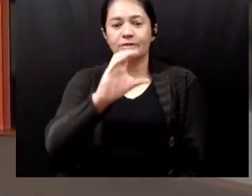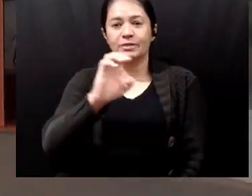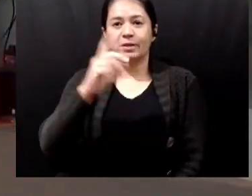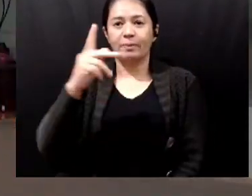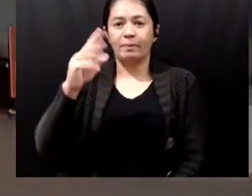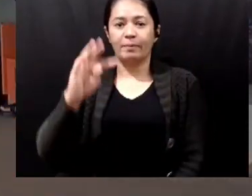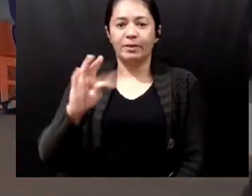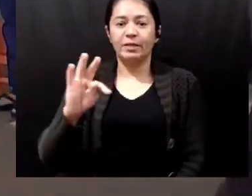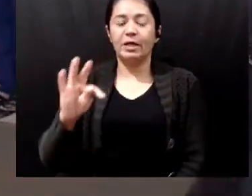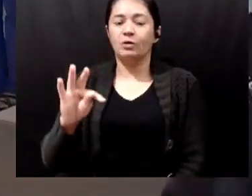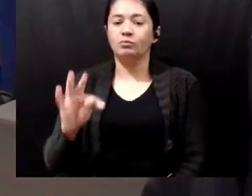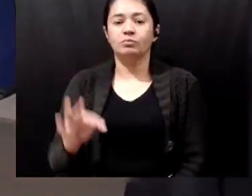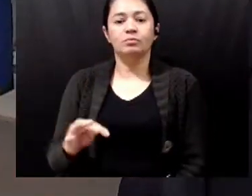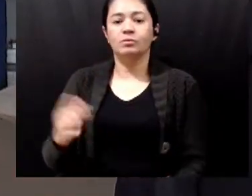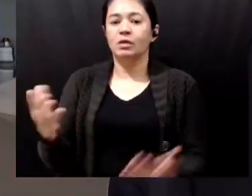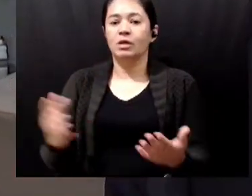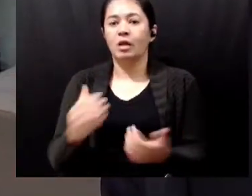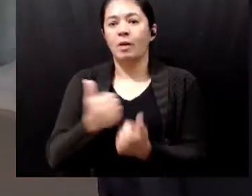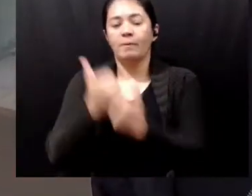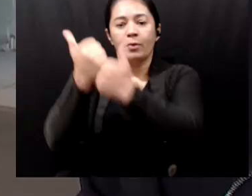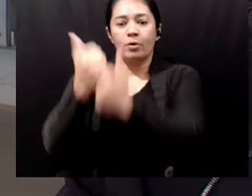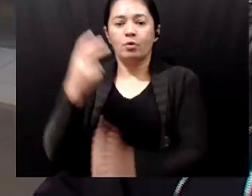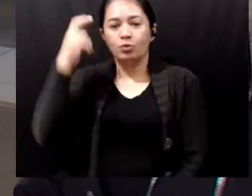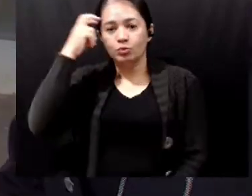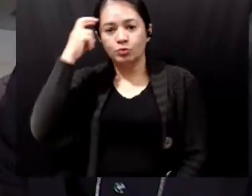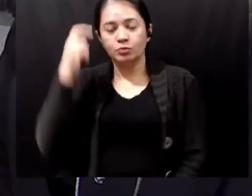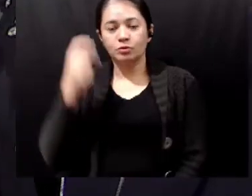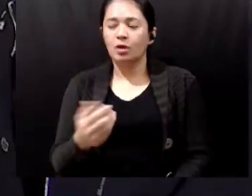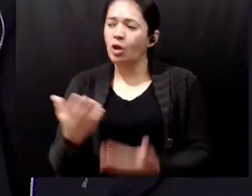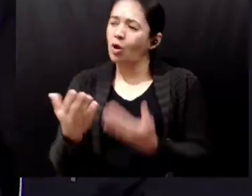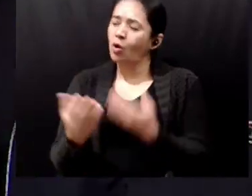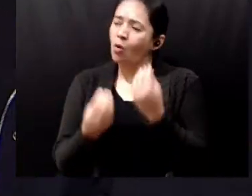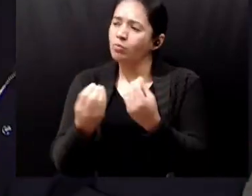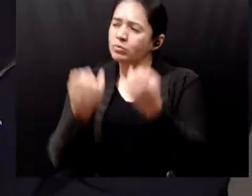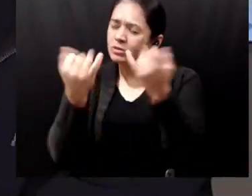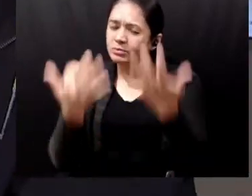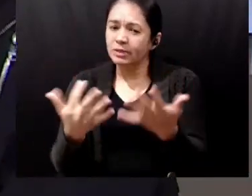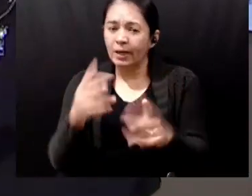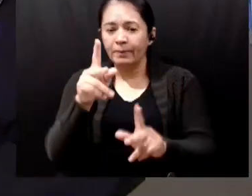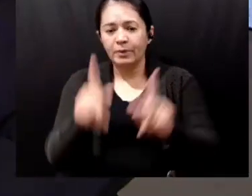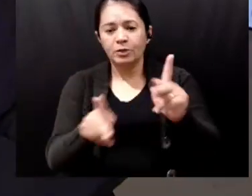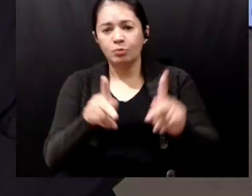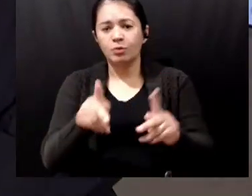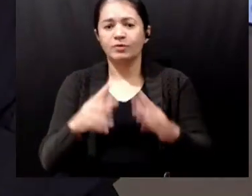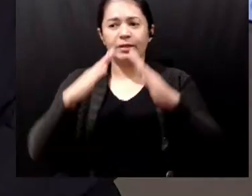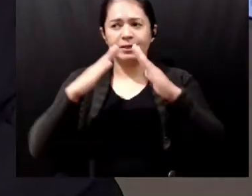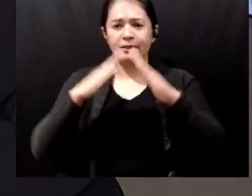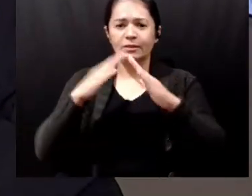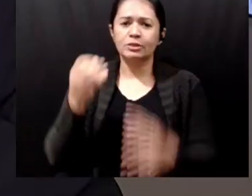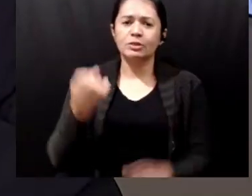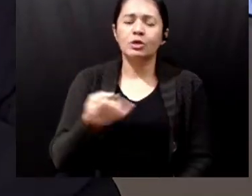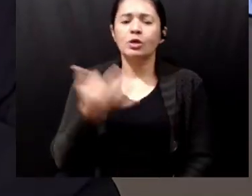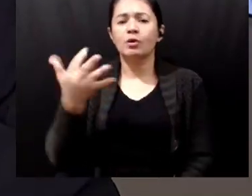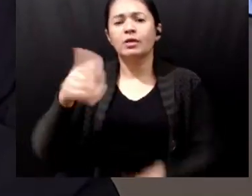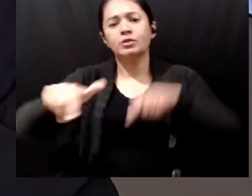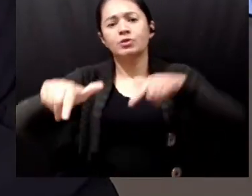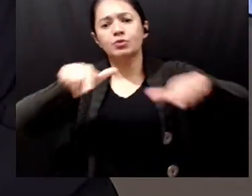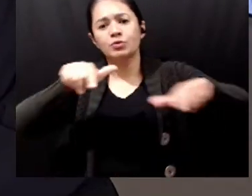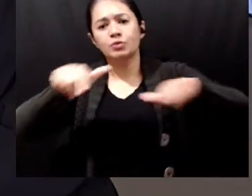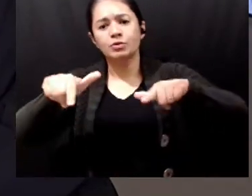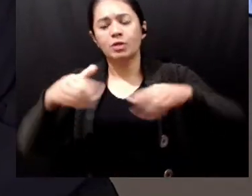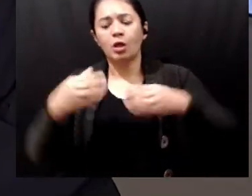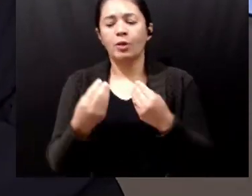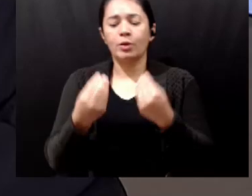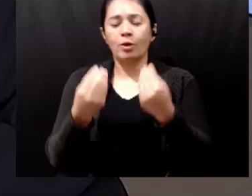ao Trabalhador, né, Camila? Camila, vamos começar explicando para o pessoal que está em casa quais são os serviços oferecidos por